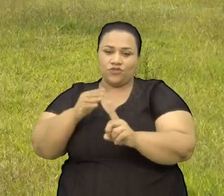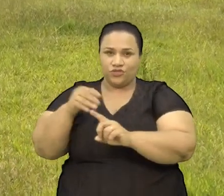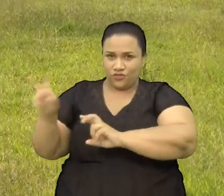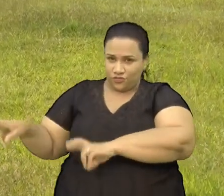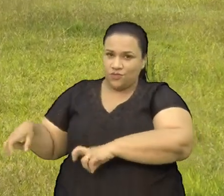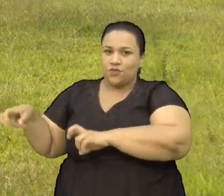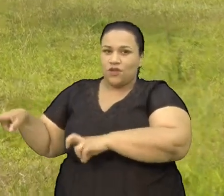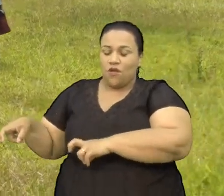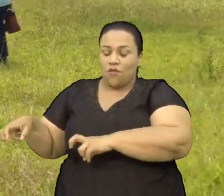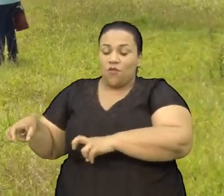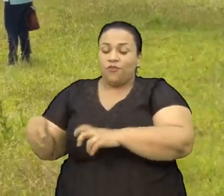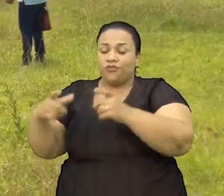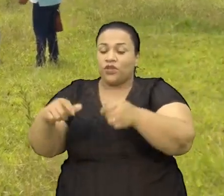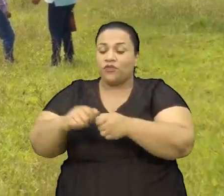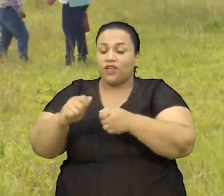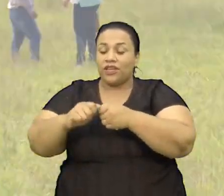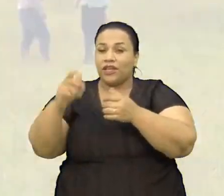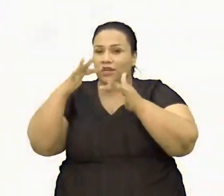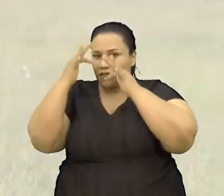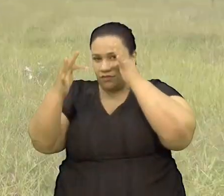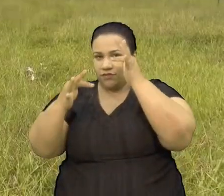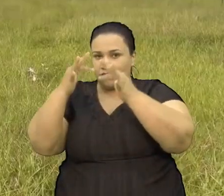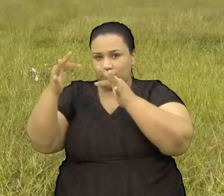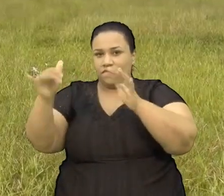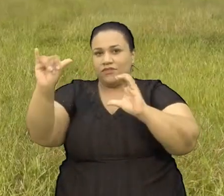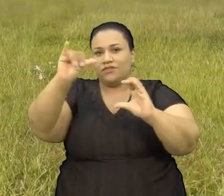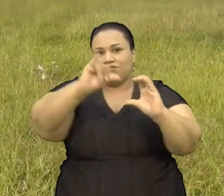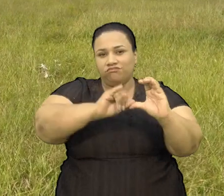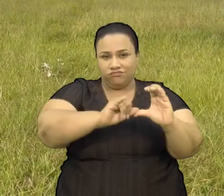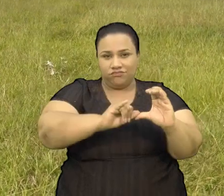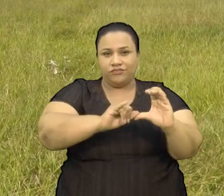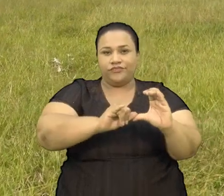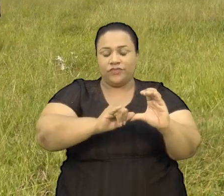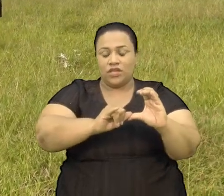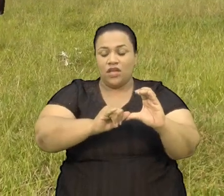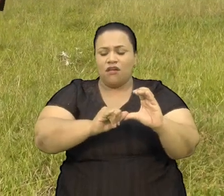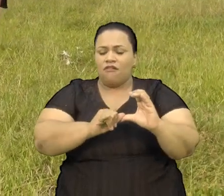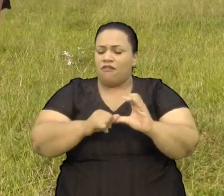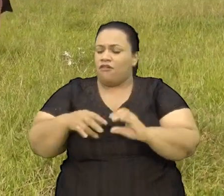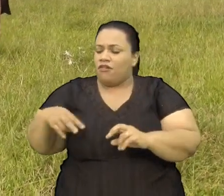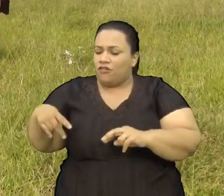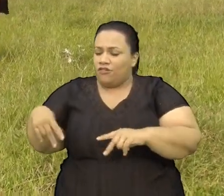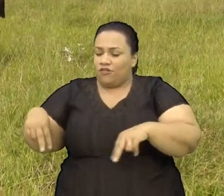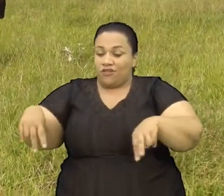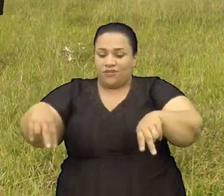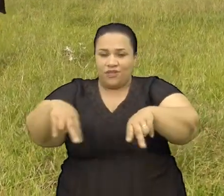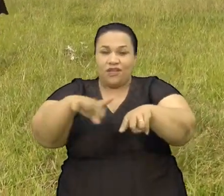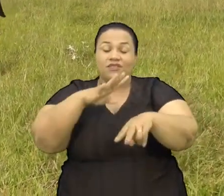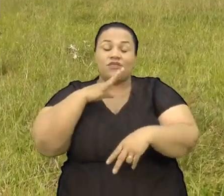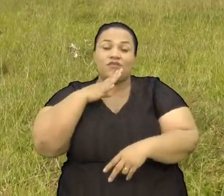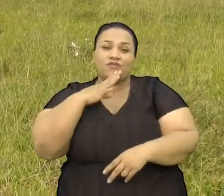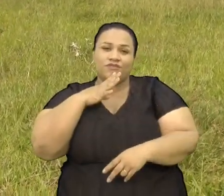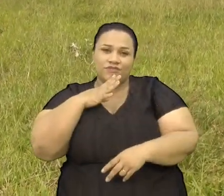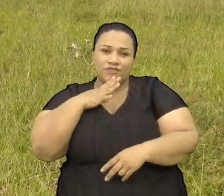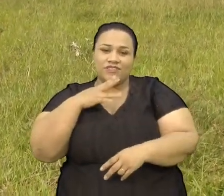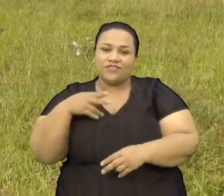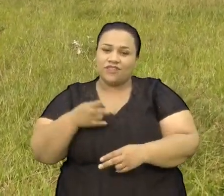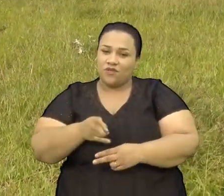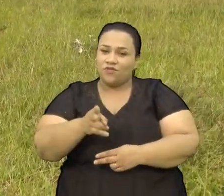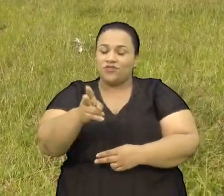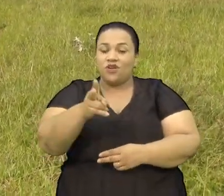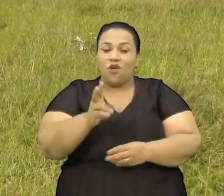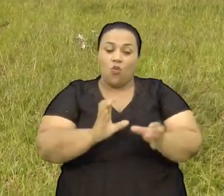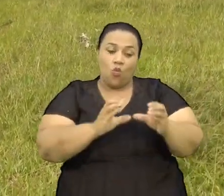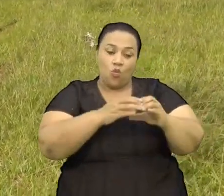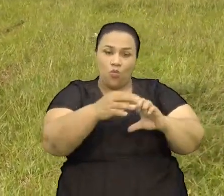pólo das flores Ornamentais Da capital Nossa caminhada No campo Continuou A produção Da TVRM